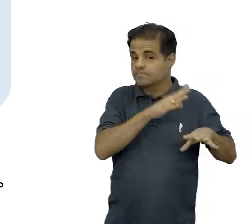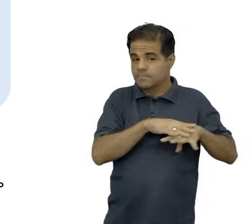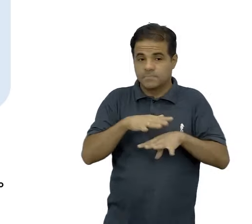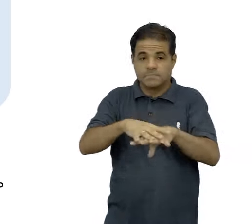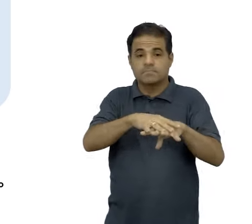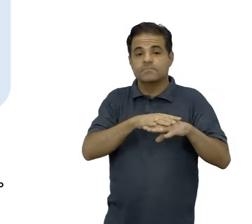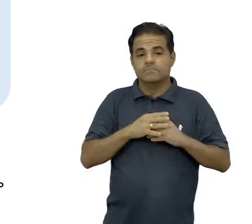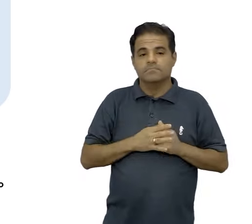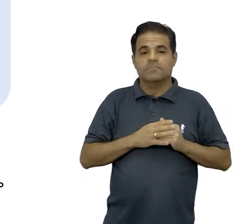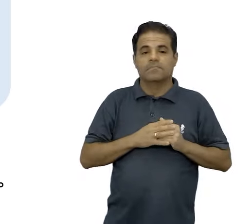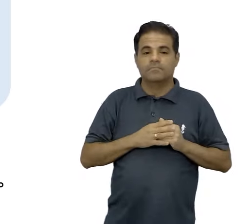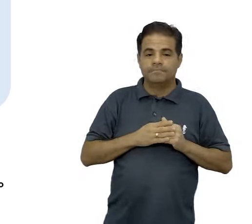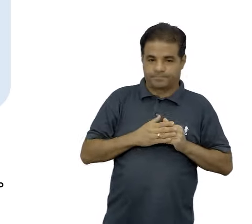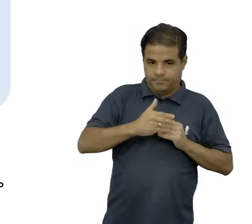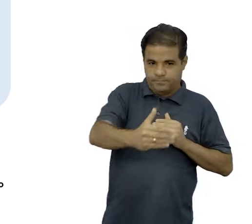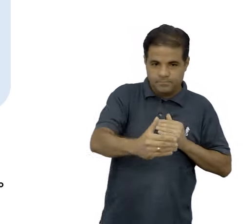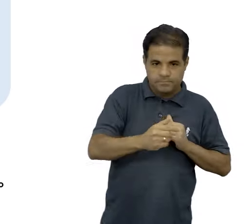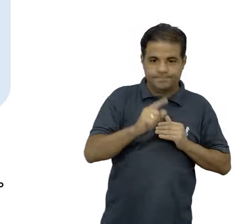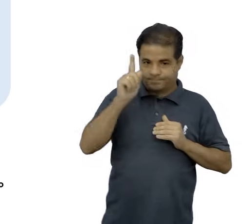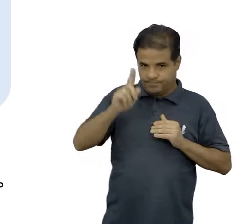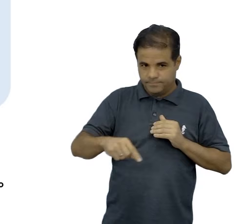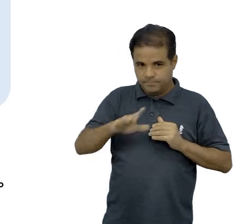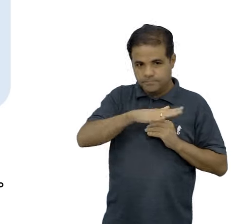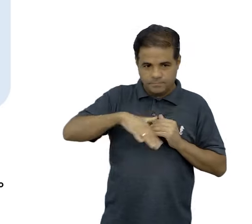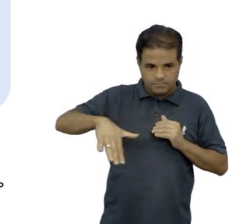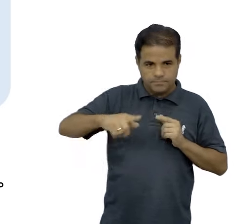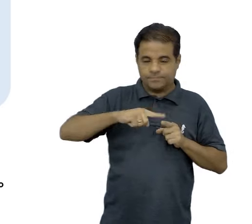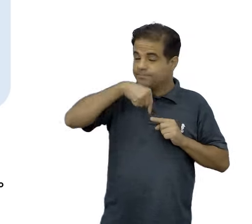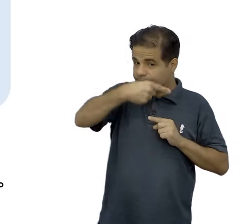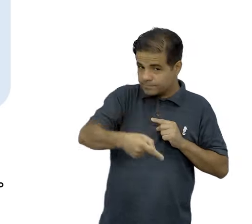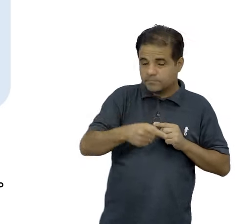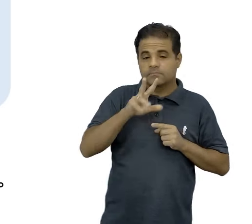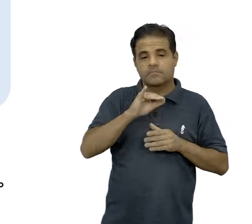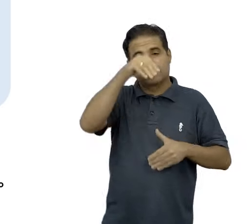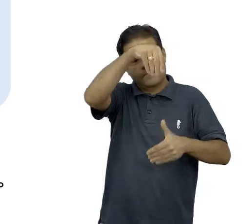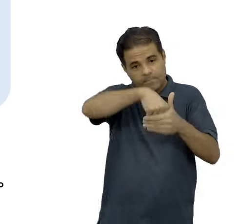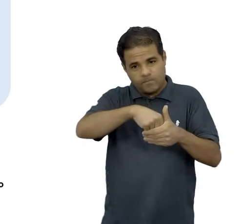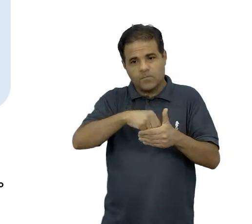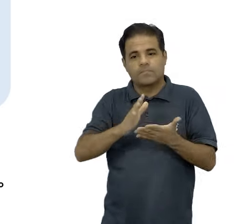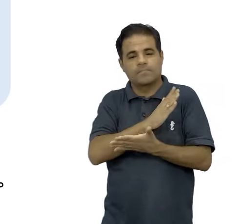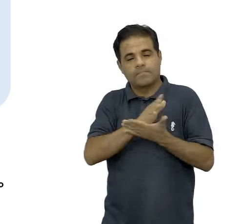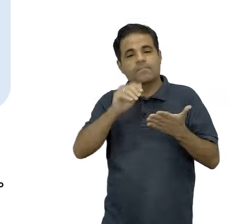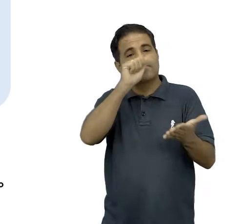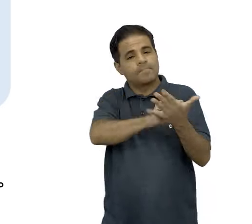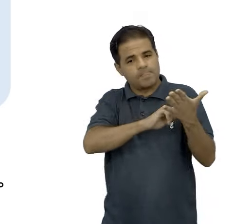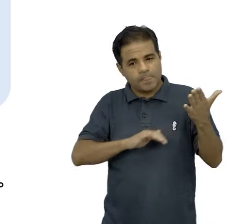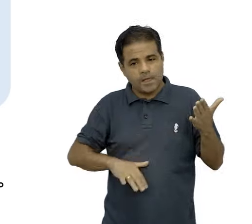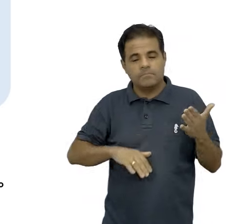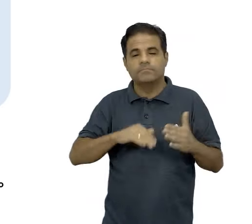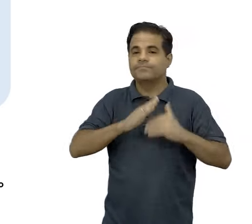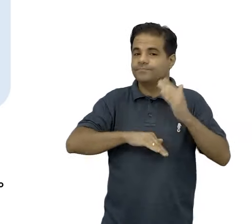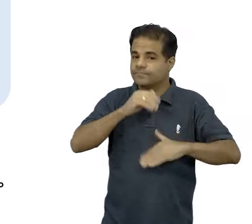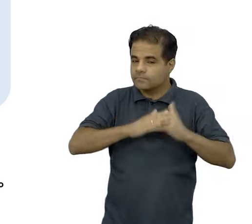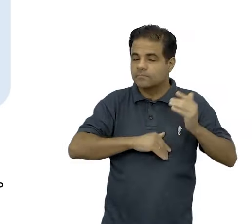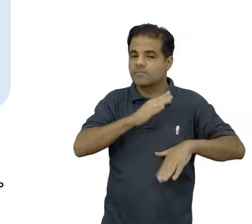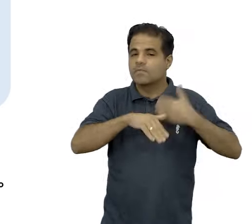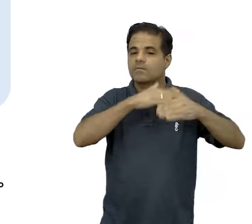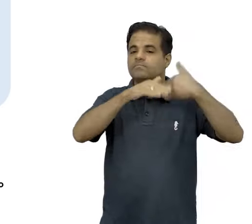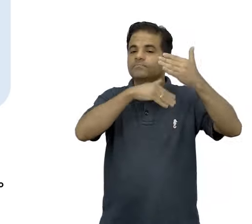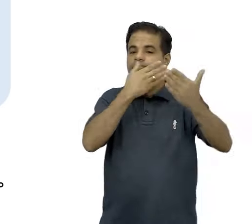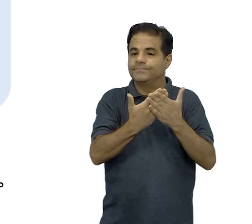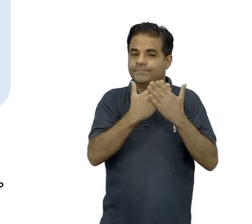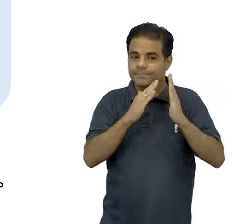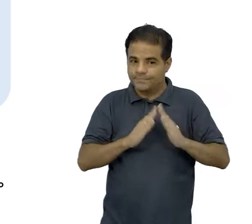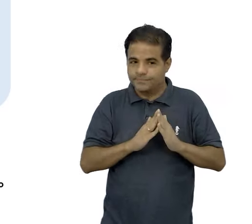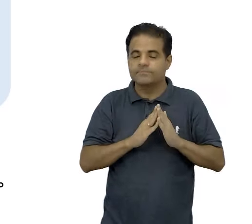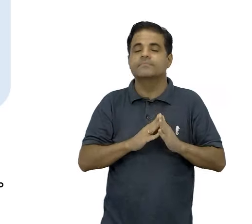aritmético. E também a gente vai sugerir aí algumas atividades para serem desenvolvidas na